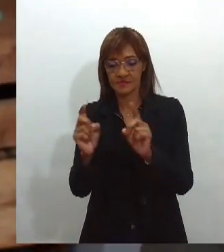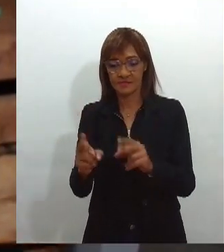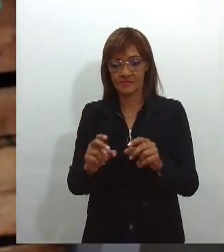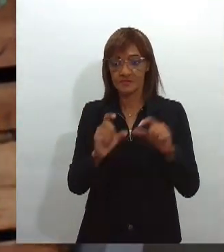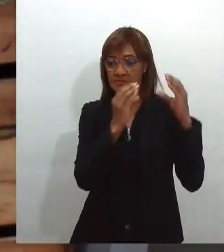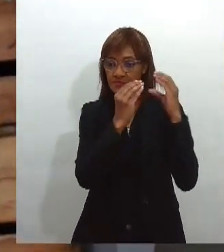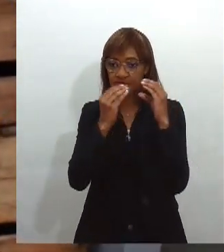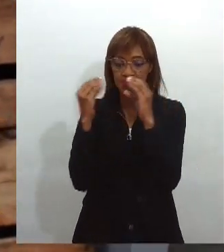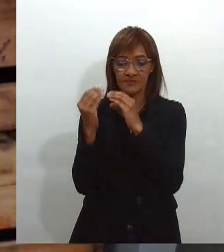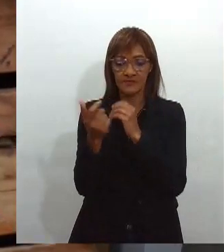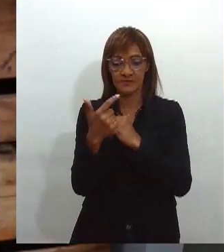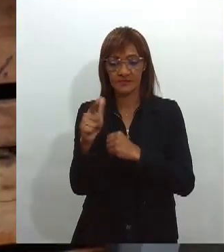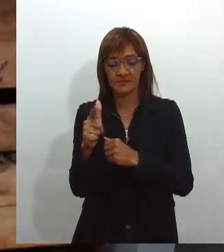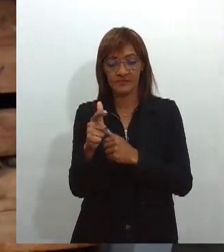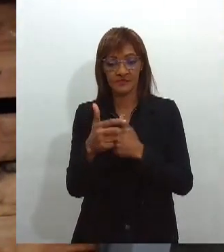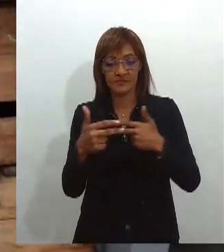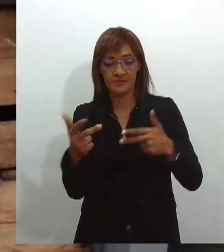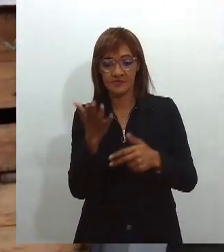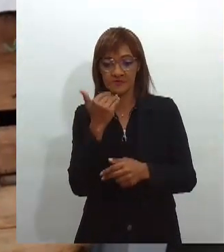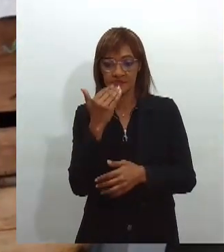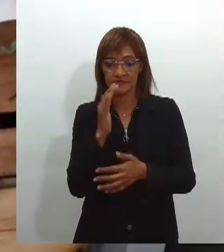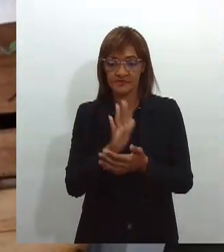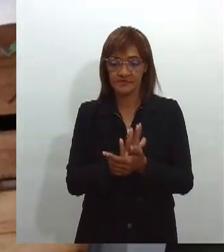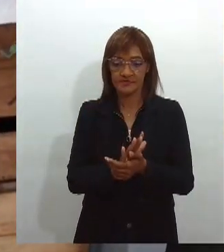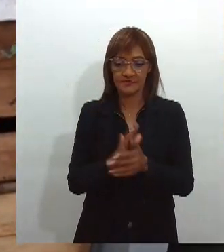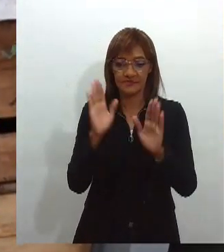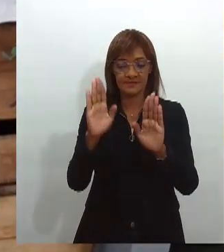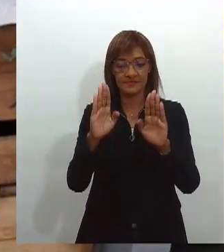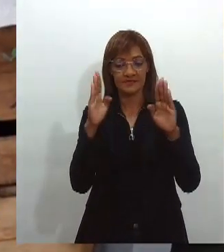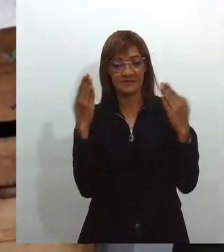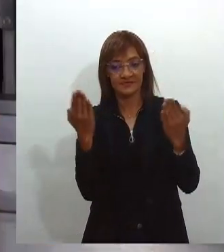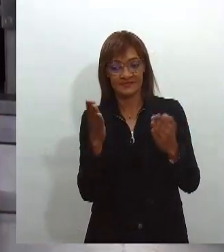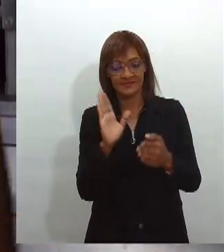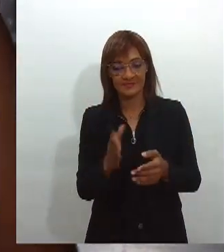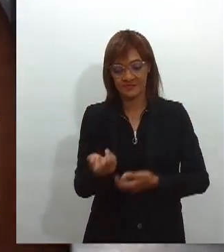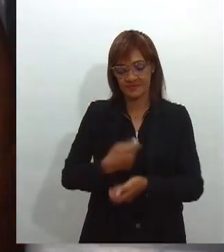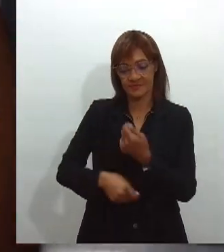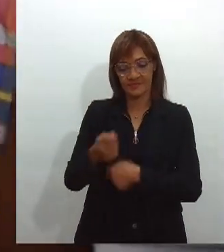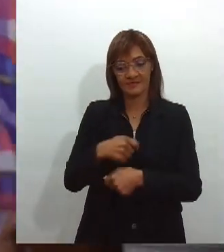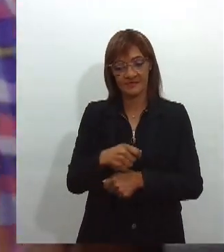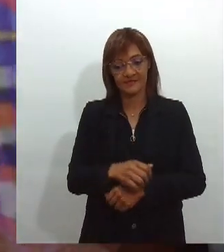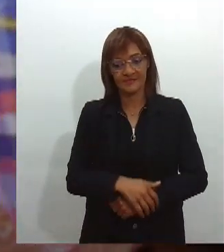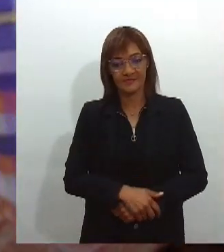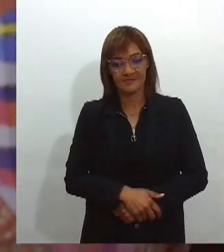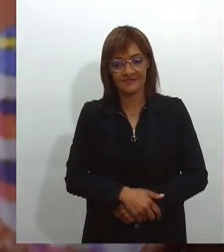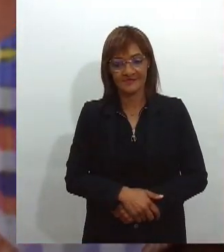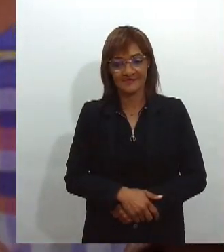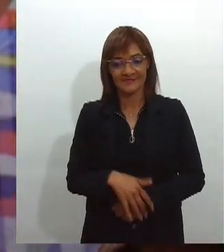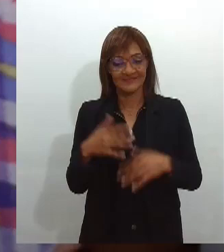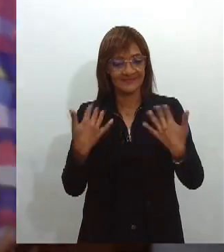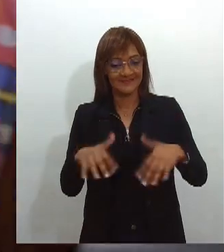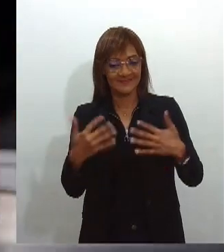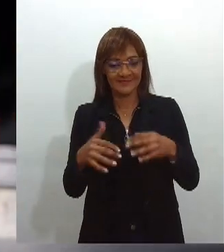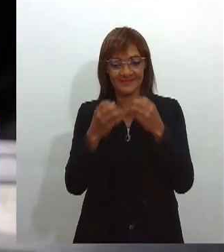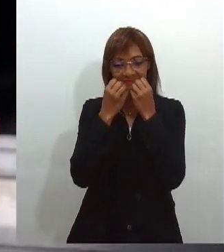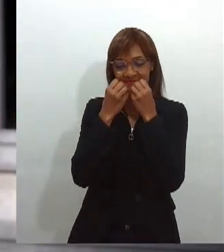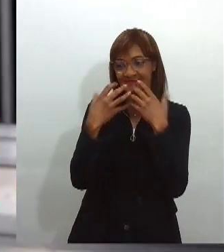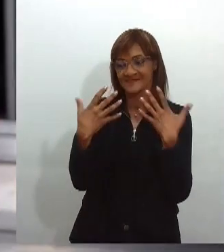porta, contribuindo para o clima festivo e para a economia do bairro. Vende bastante, é muito bom